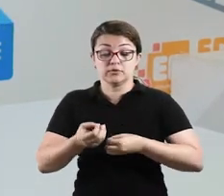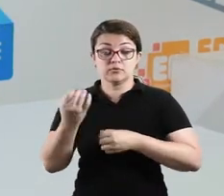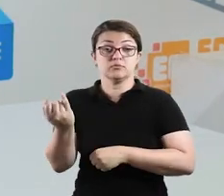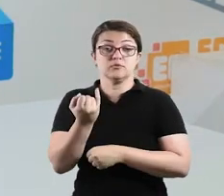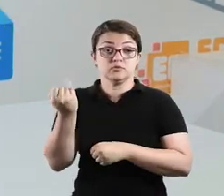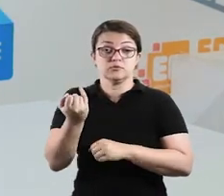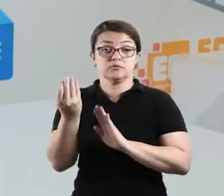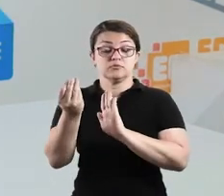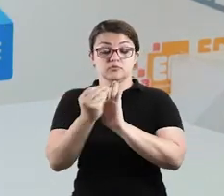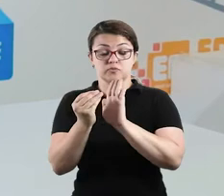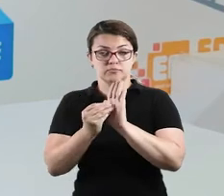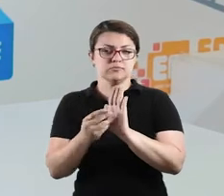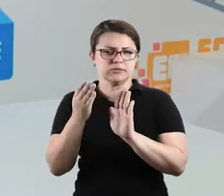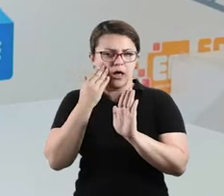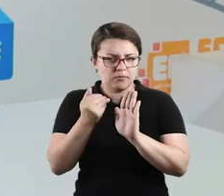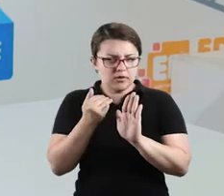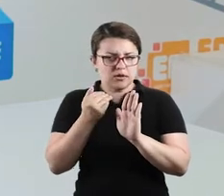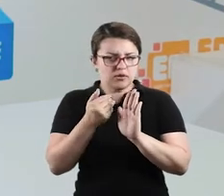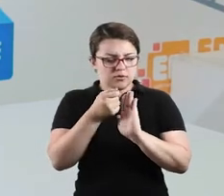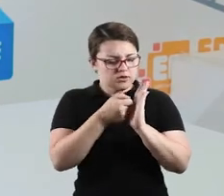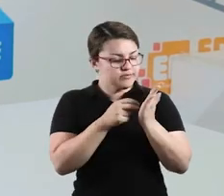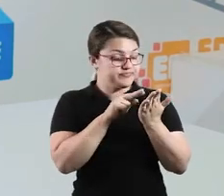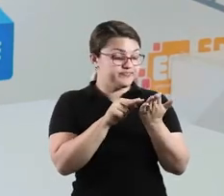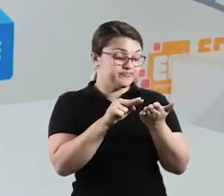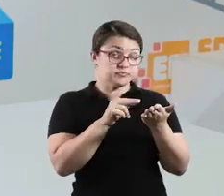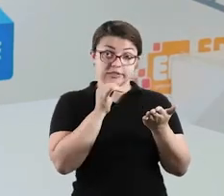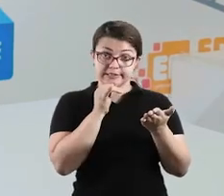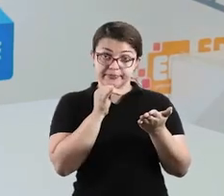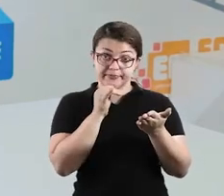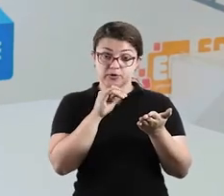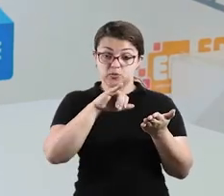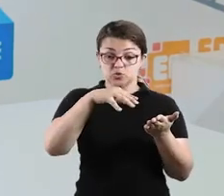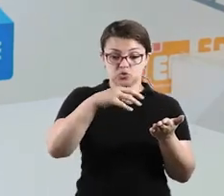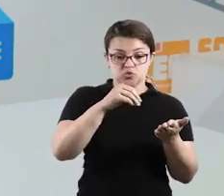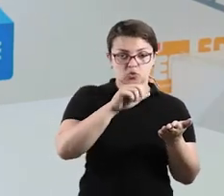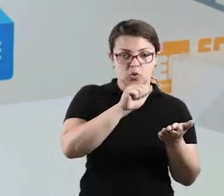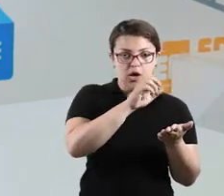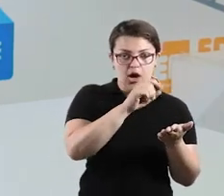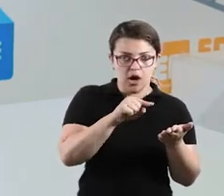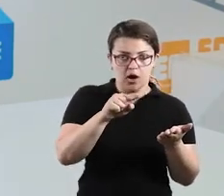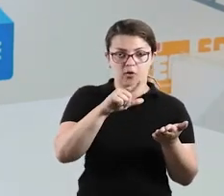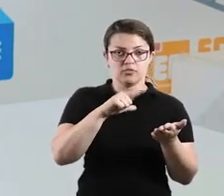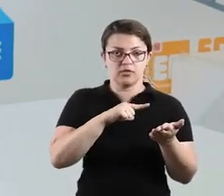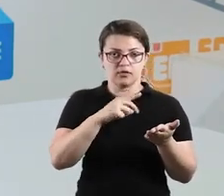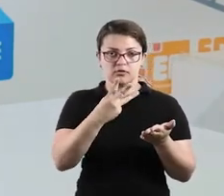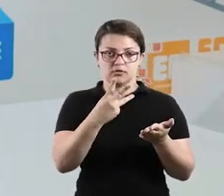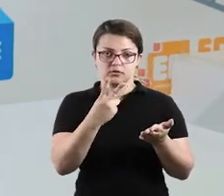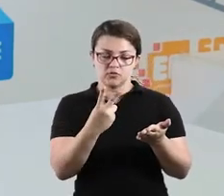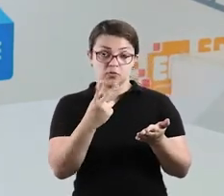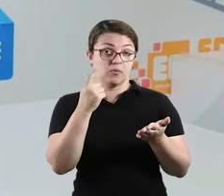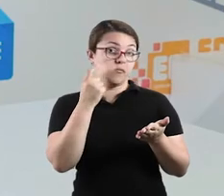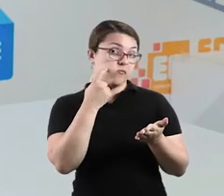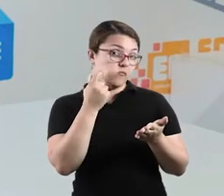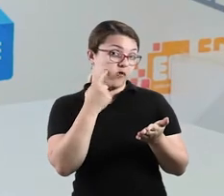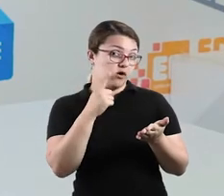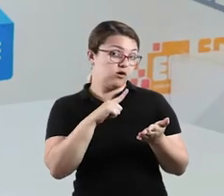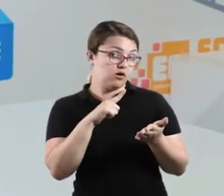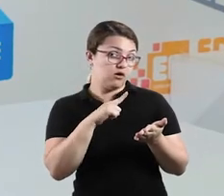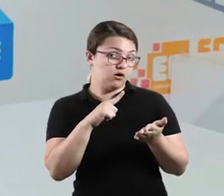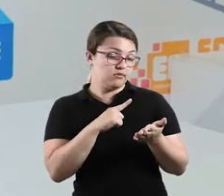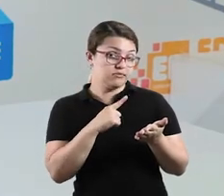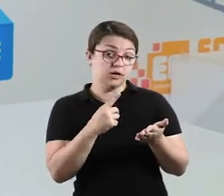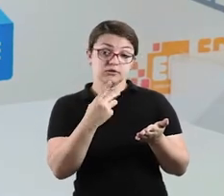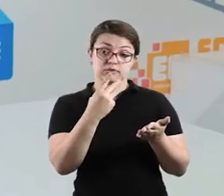que você acha importante. Então, enquanto você vai lendo, fala lá. Por exemplo, João tinha 32 balas. Anota lá,